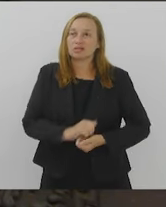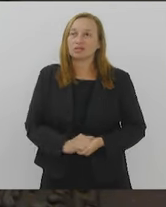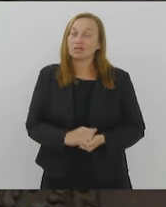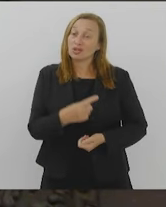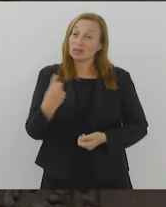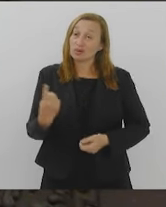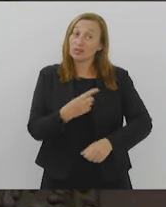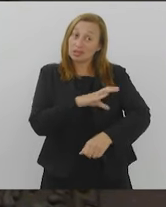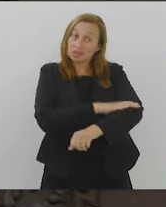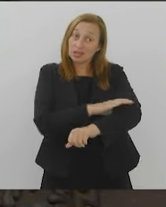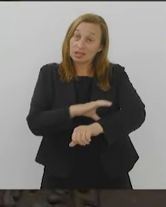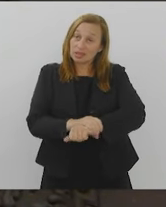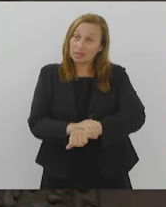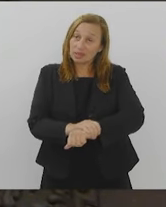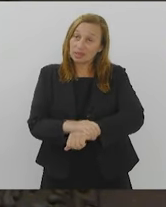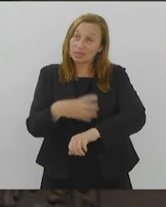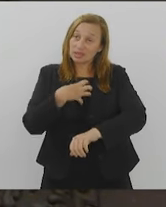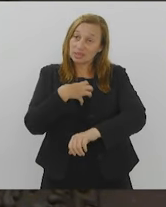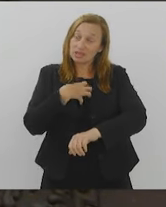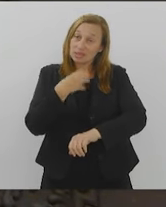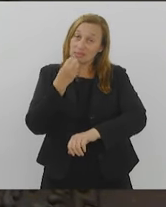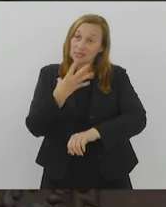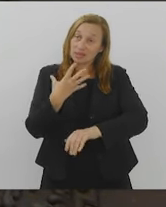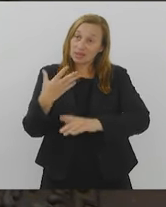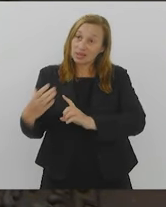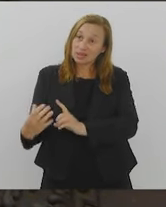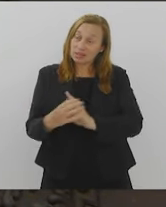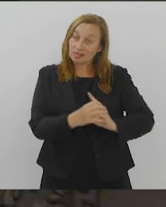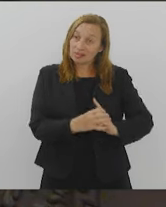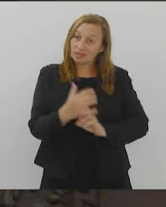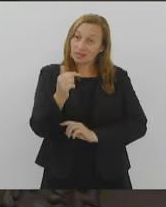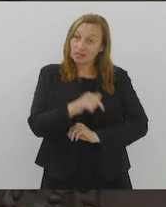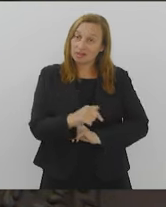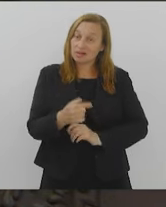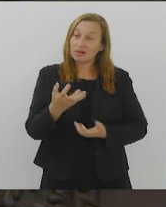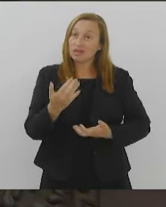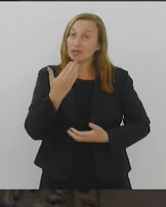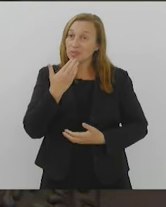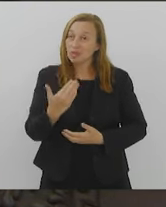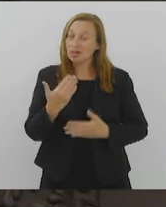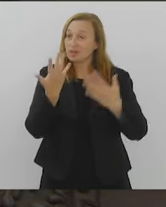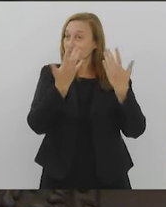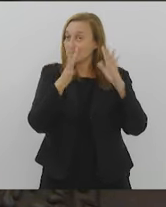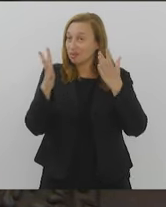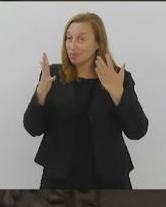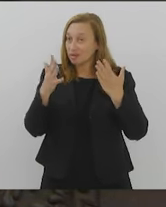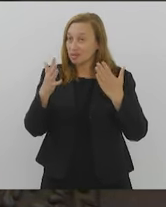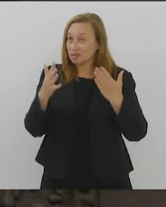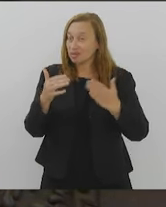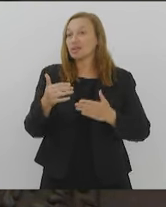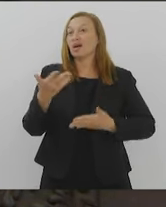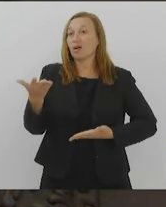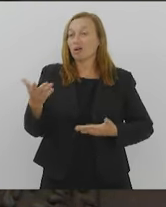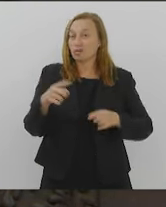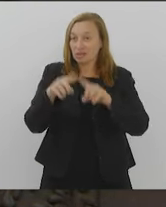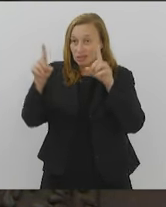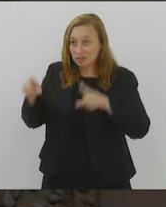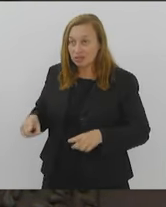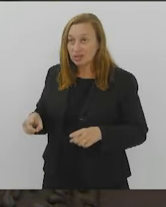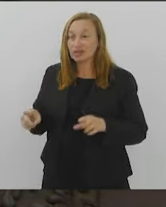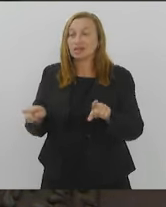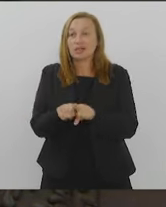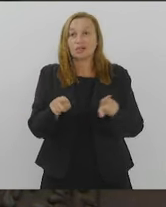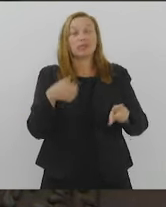assembleanos nos sentimos muito bem acolhidos aqui. Eu queria pedir que nós aplaudíssemos aos servidores e aos